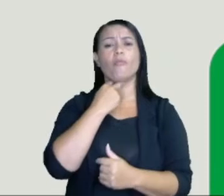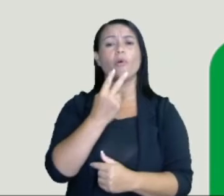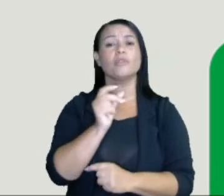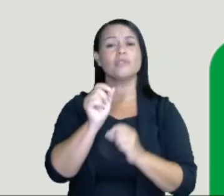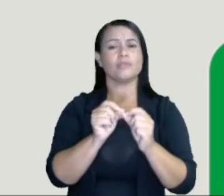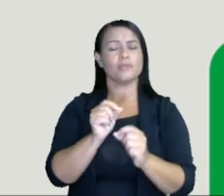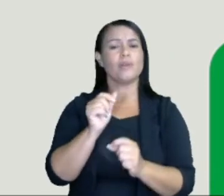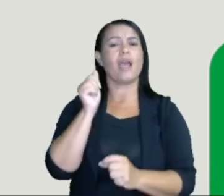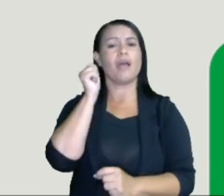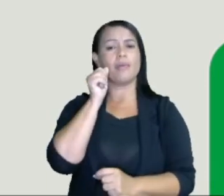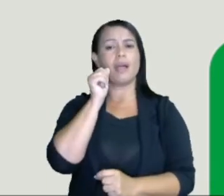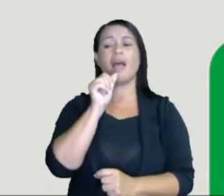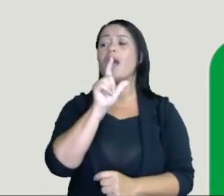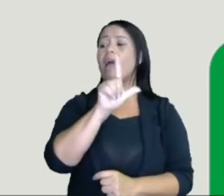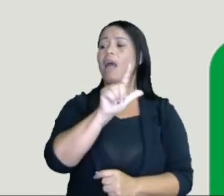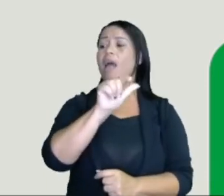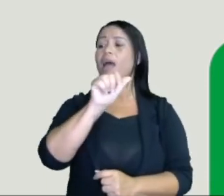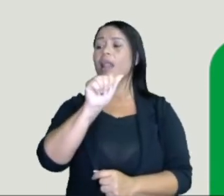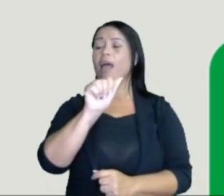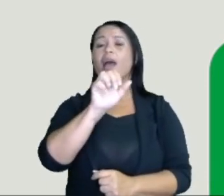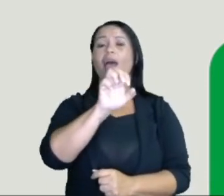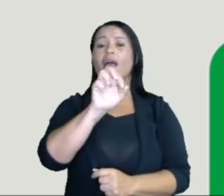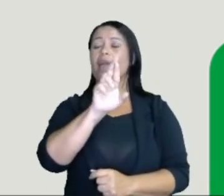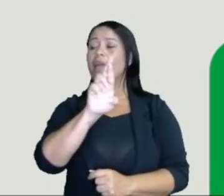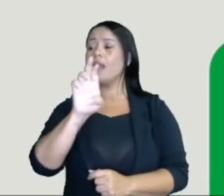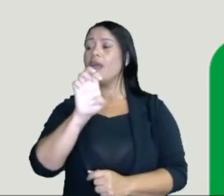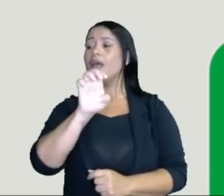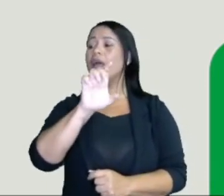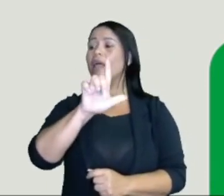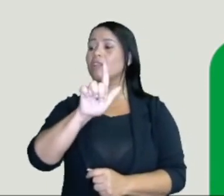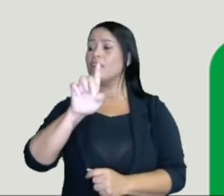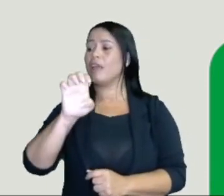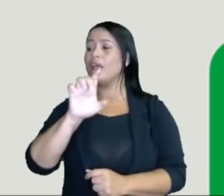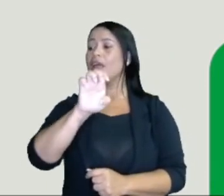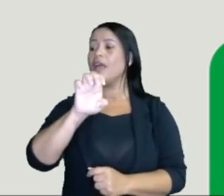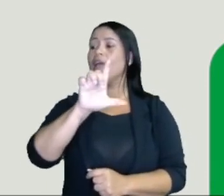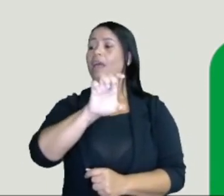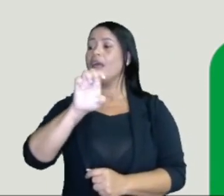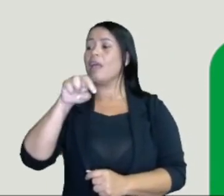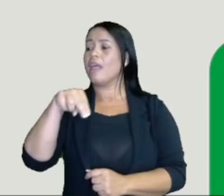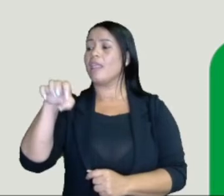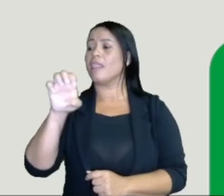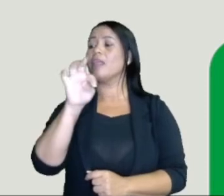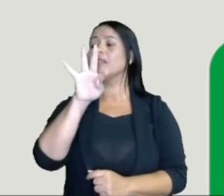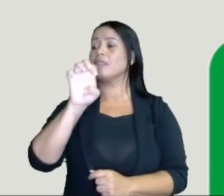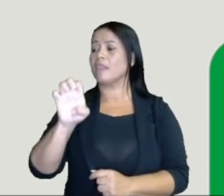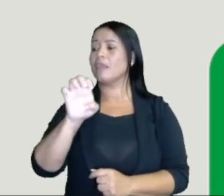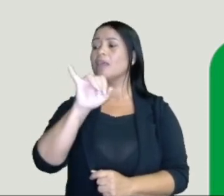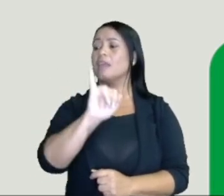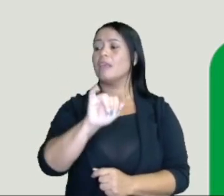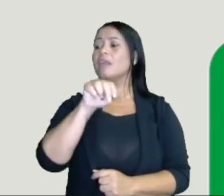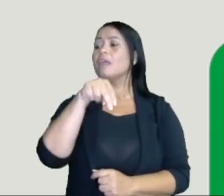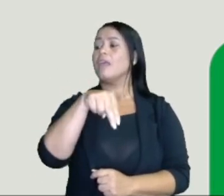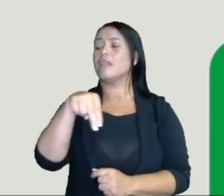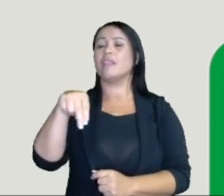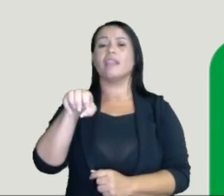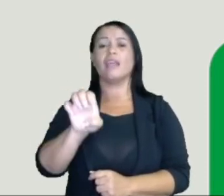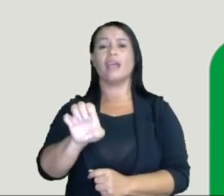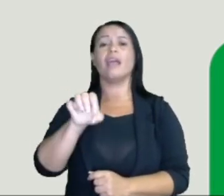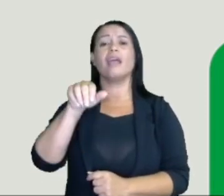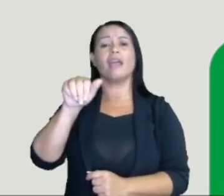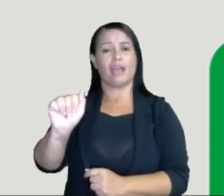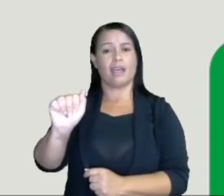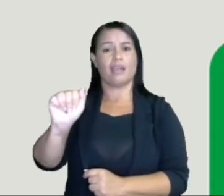aí, ó, la A, la R, la G, la E, la N, la T, la I,